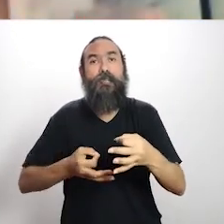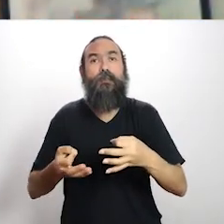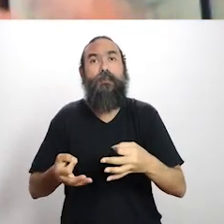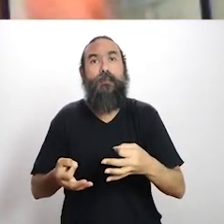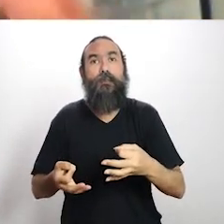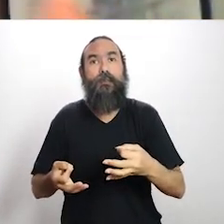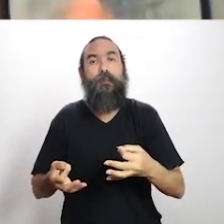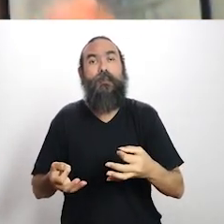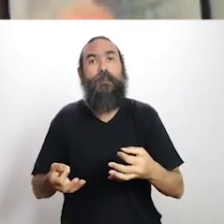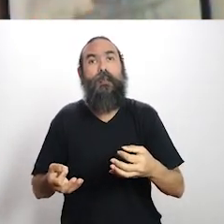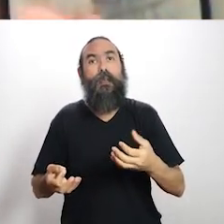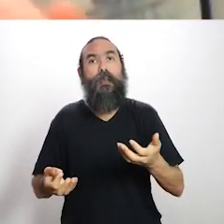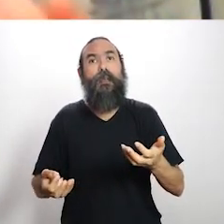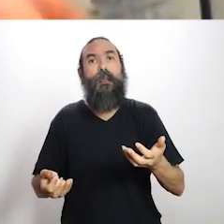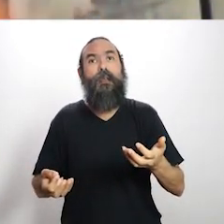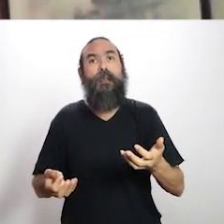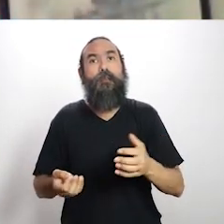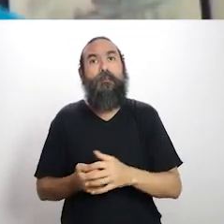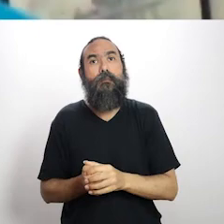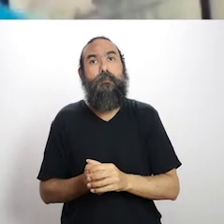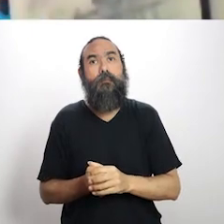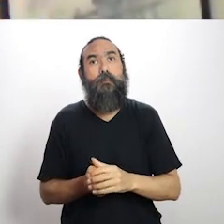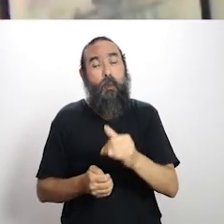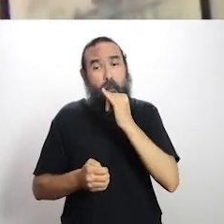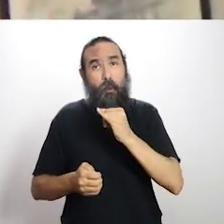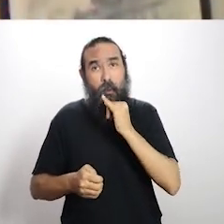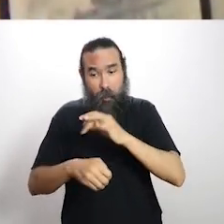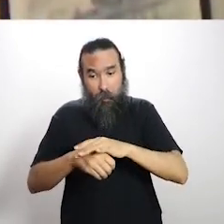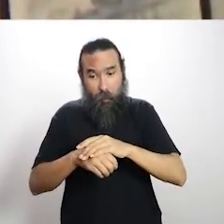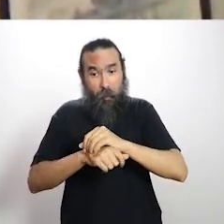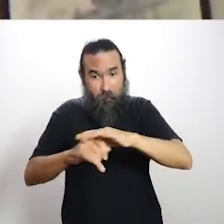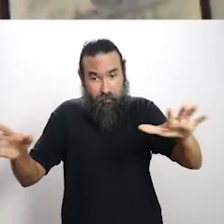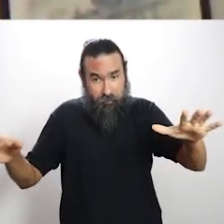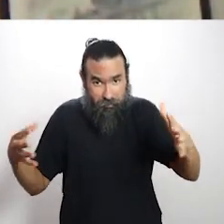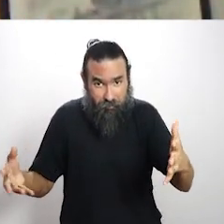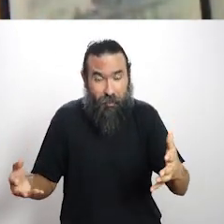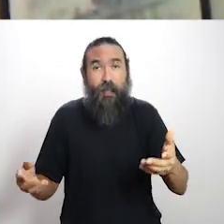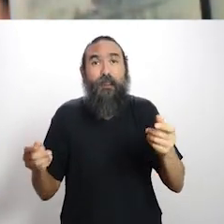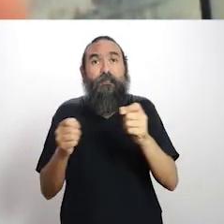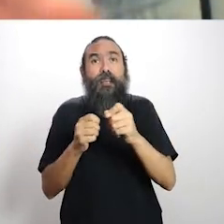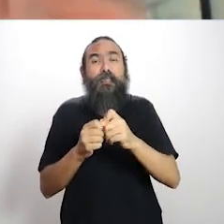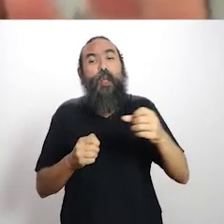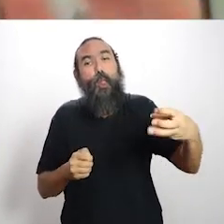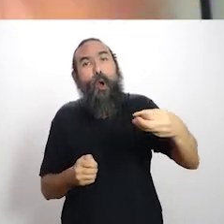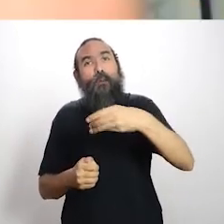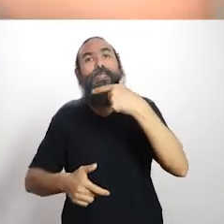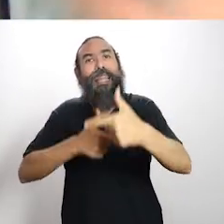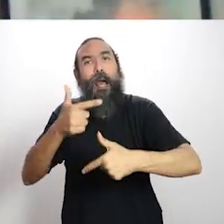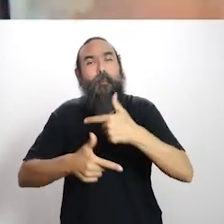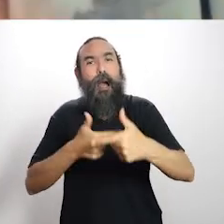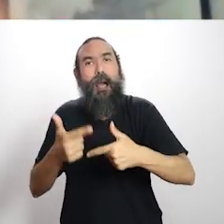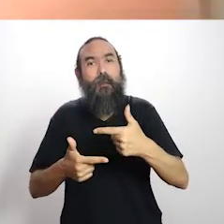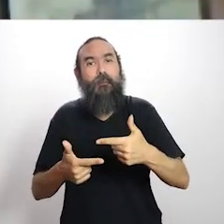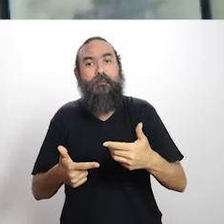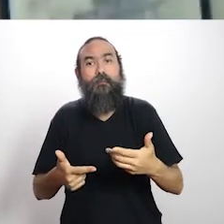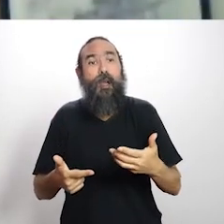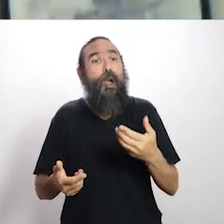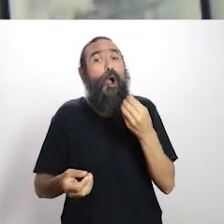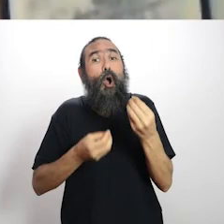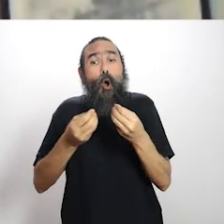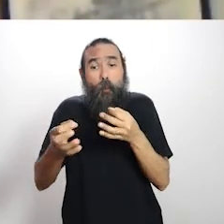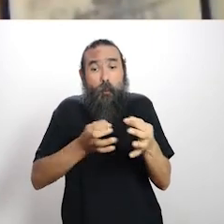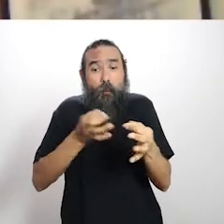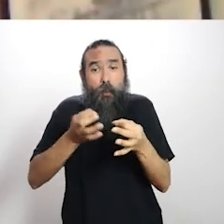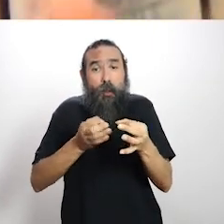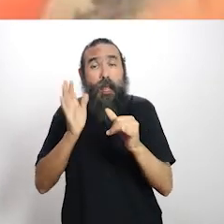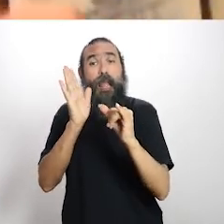literatura uma poesia ciclos de pensamento e reflexão né então vamos trabalhar também dessa forma